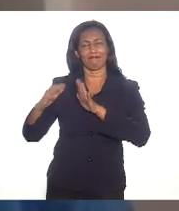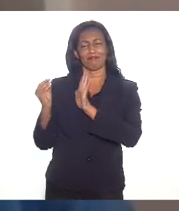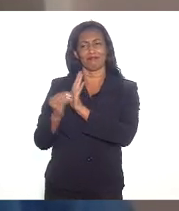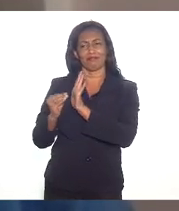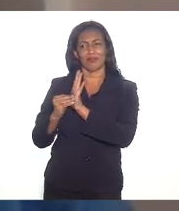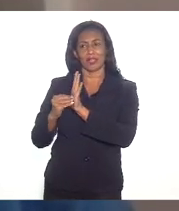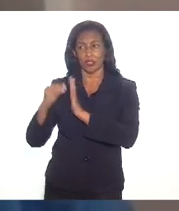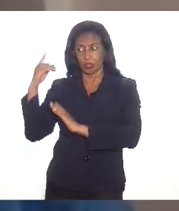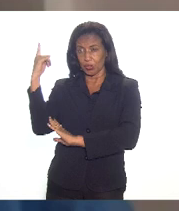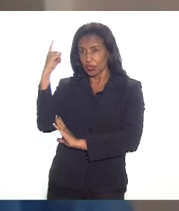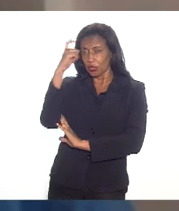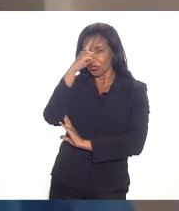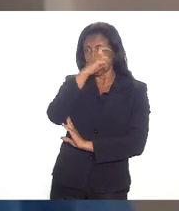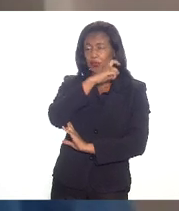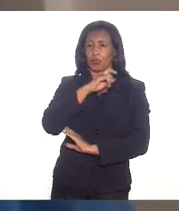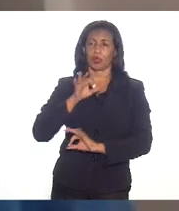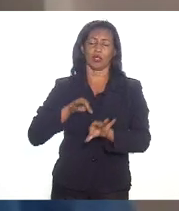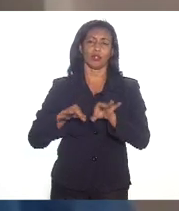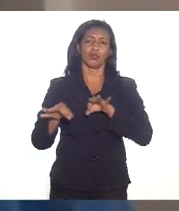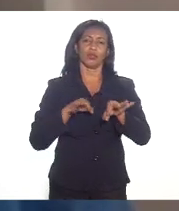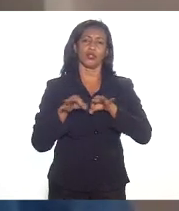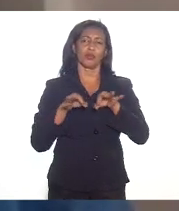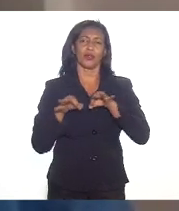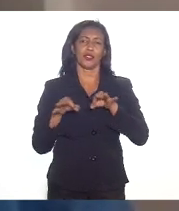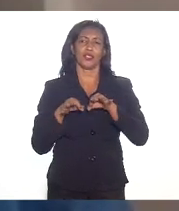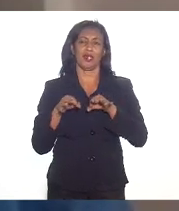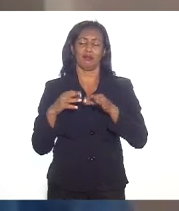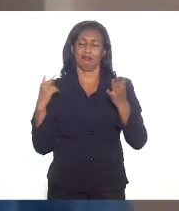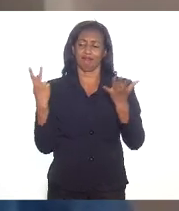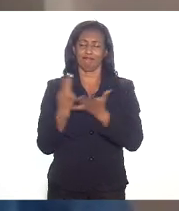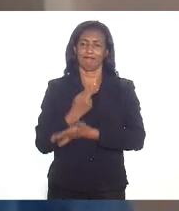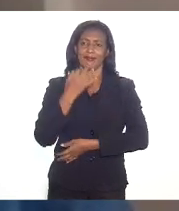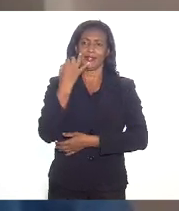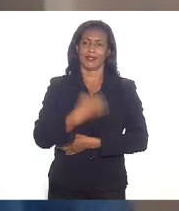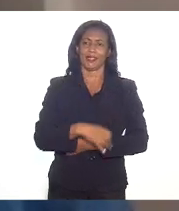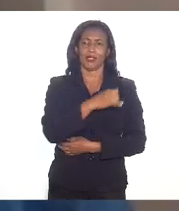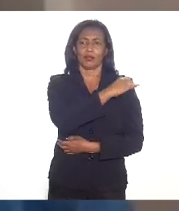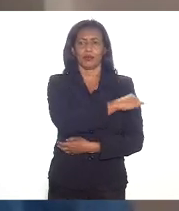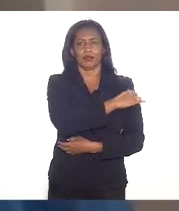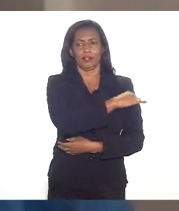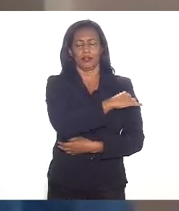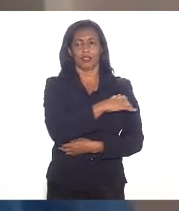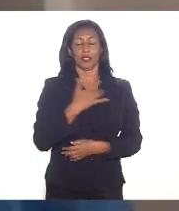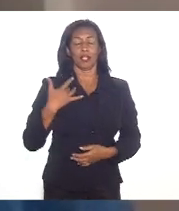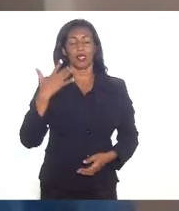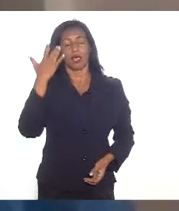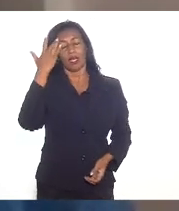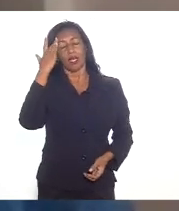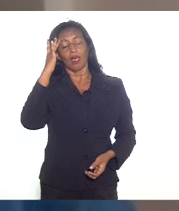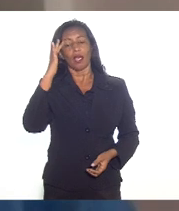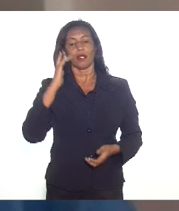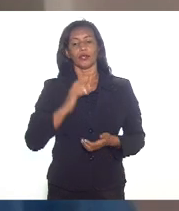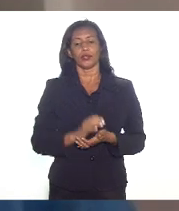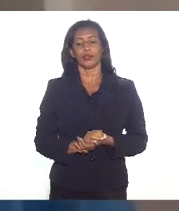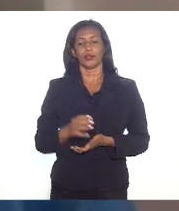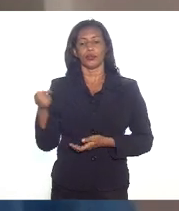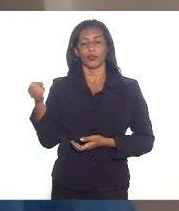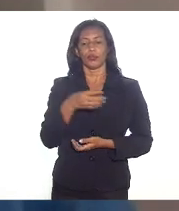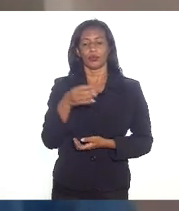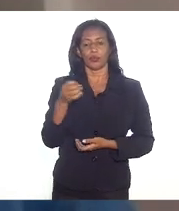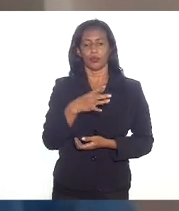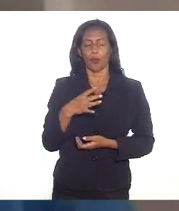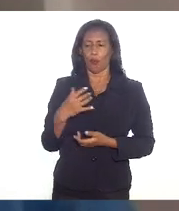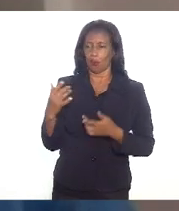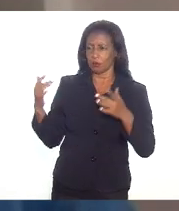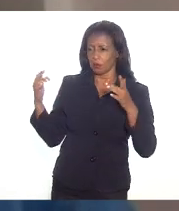isso dificulta que qualquer projeto dê certo no Estado do Rio de Janeiro, né? E eu acho que um novo